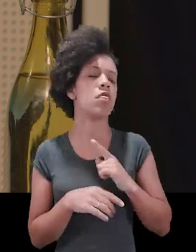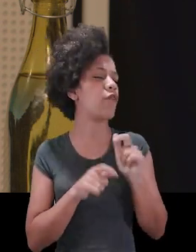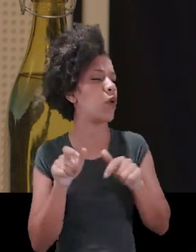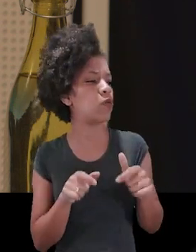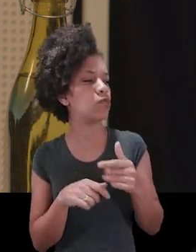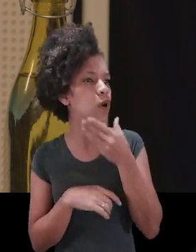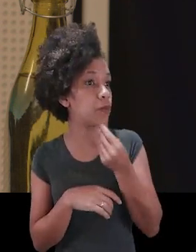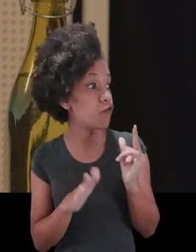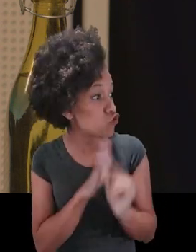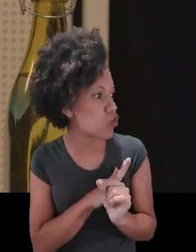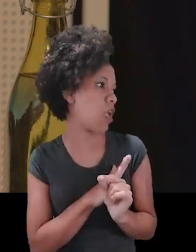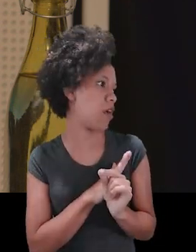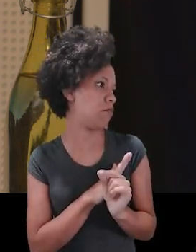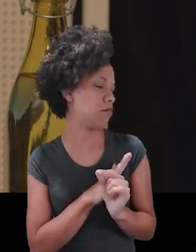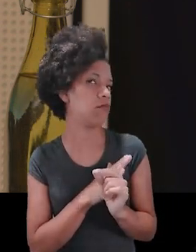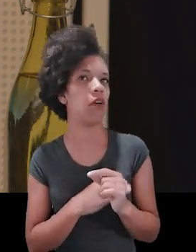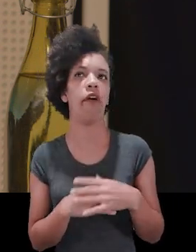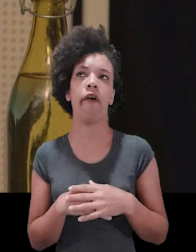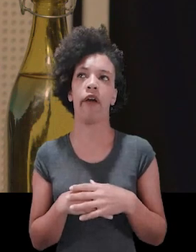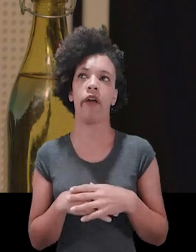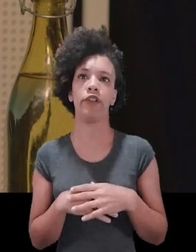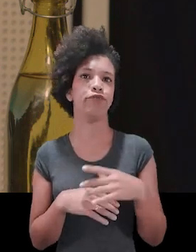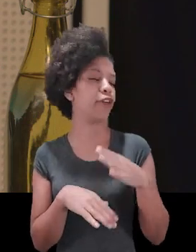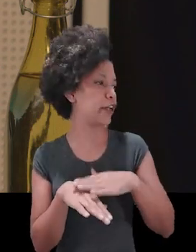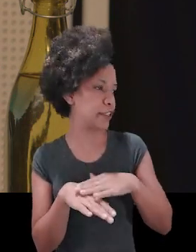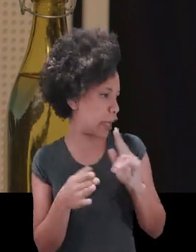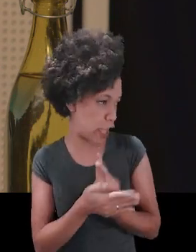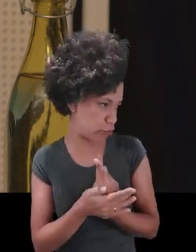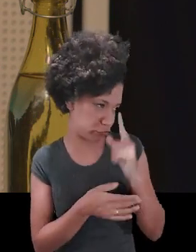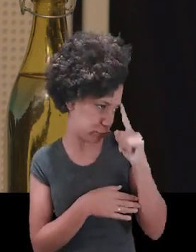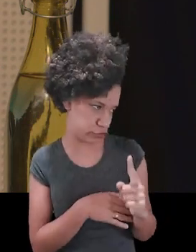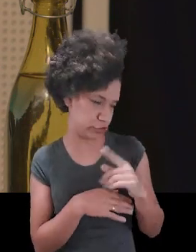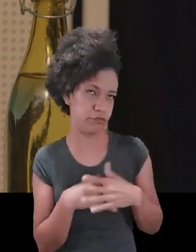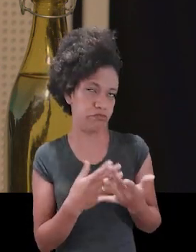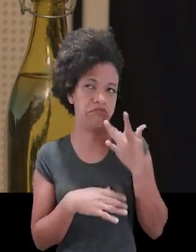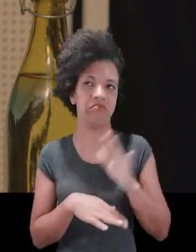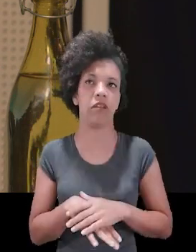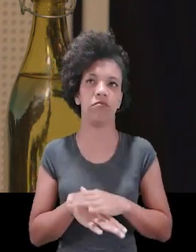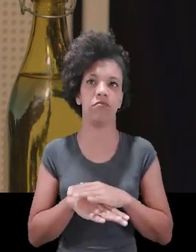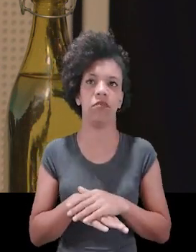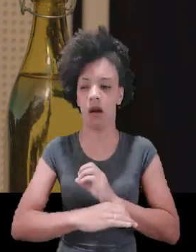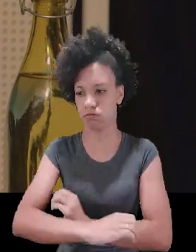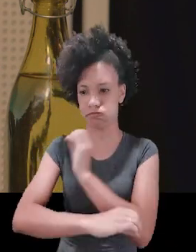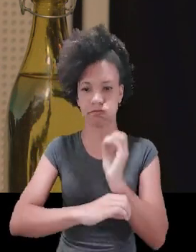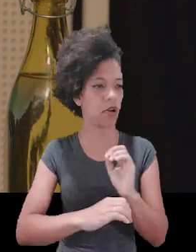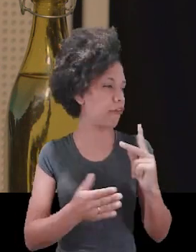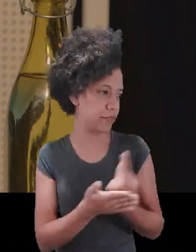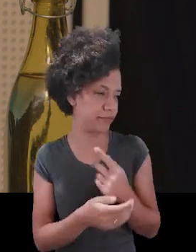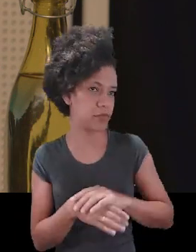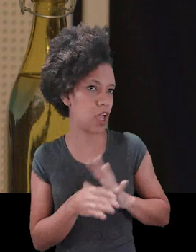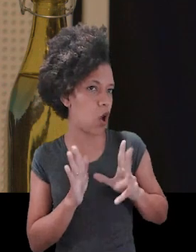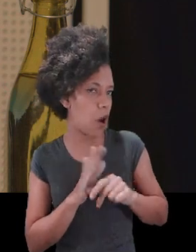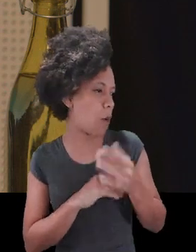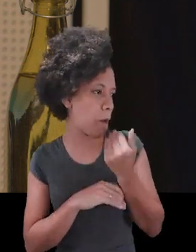o cara fugia cara tinha que fazer uma merda de dia tipo sei lá cara tive de tudo cara que